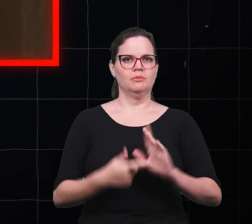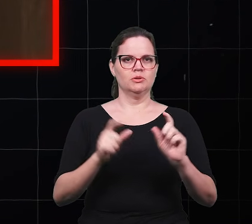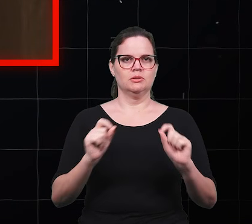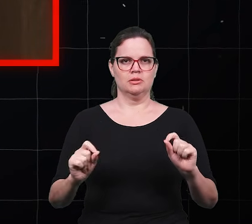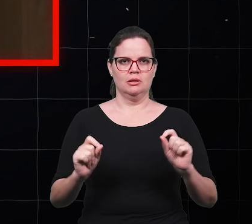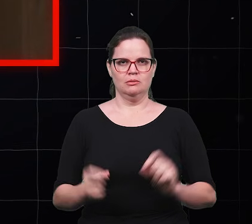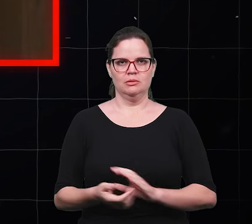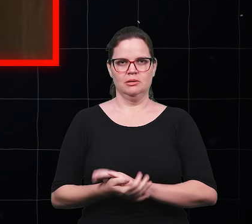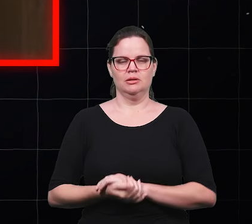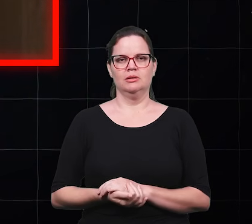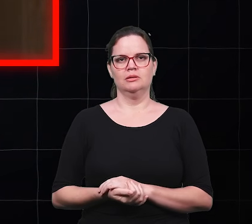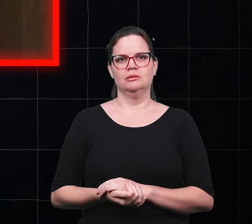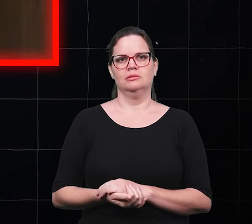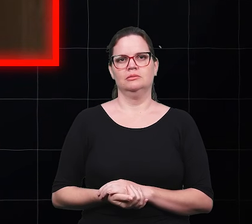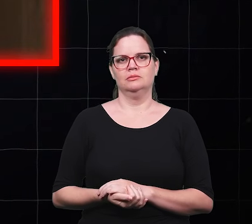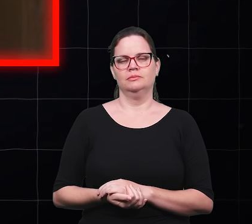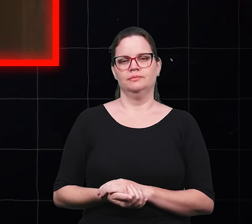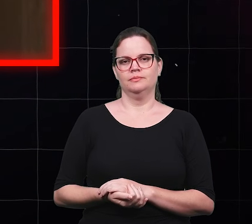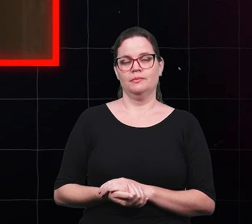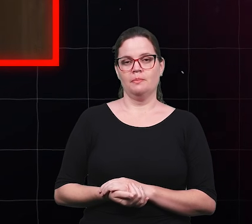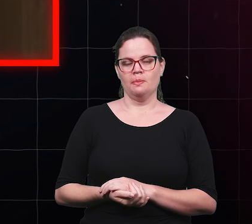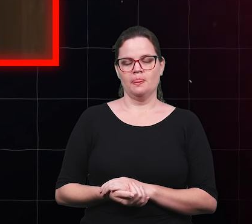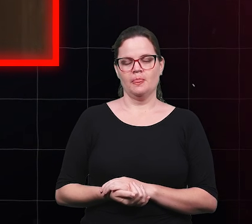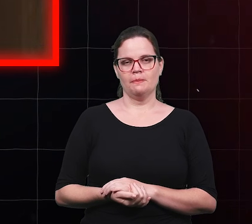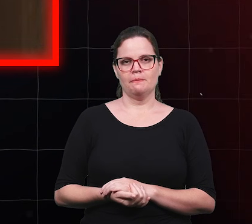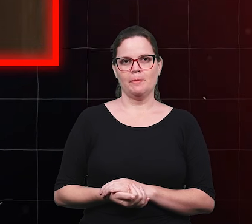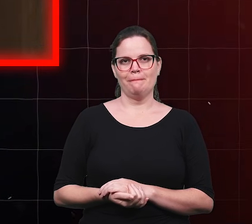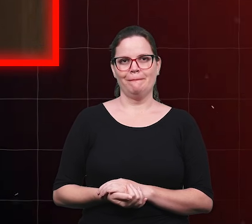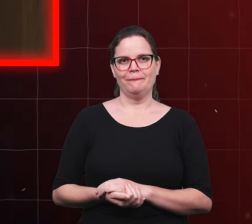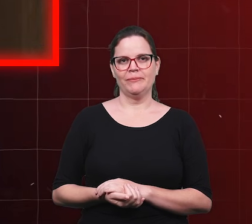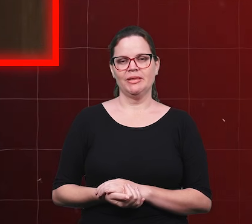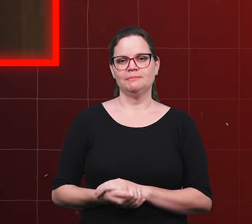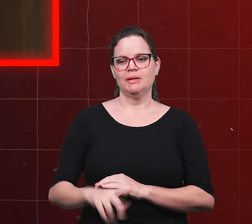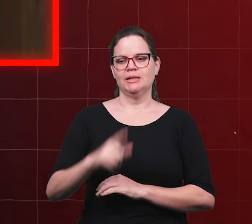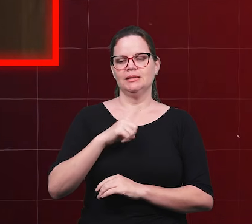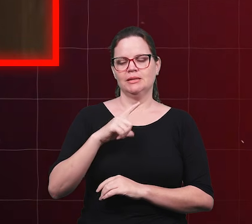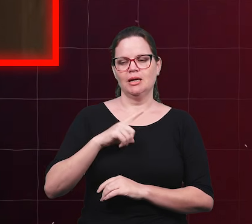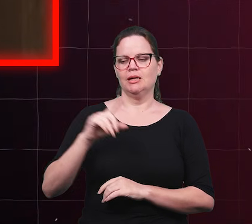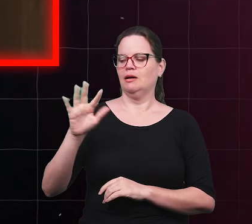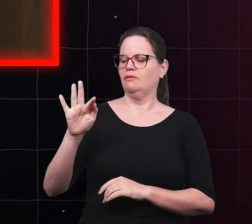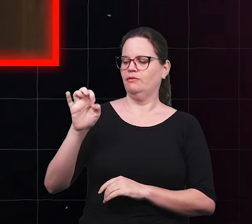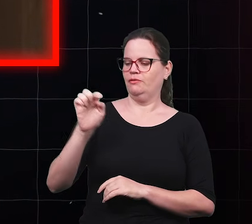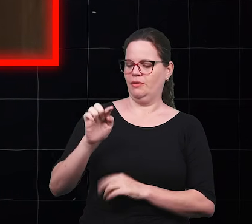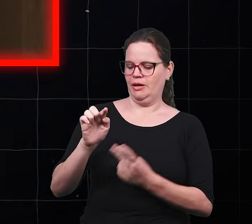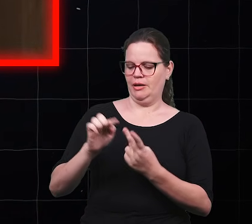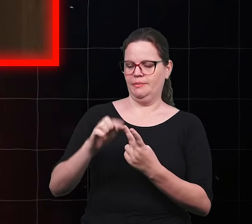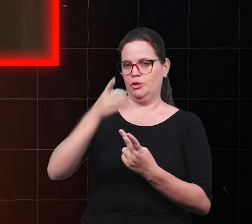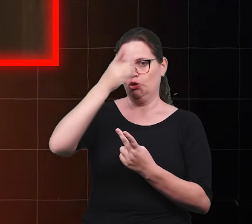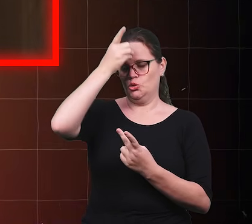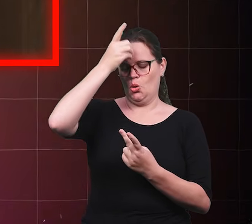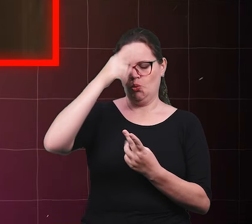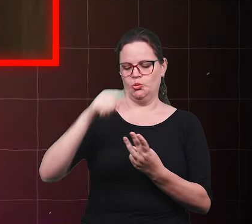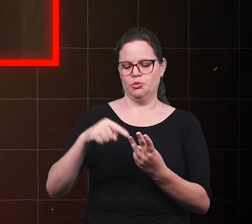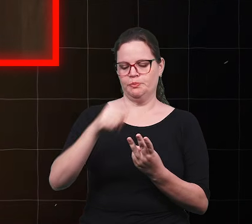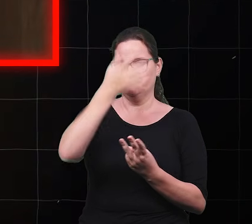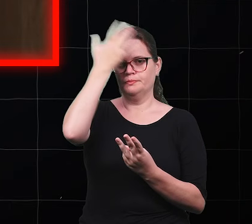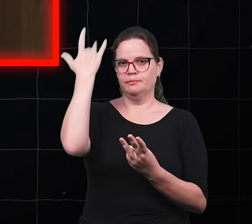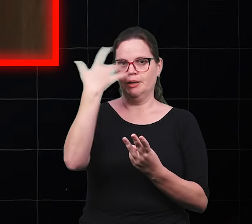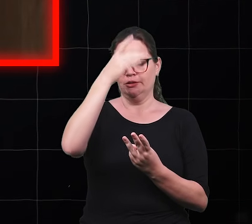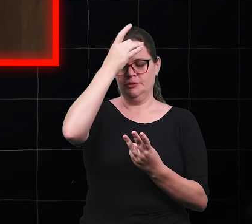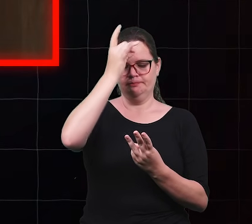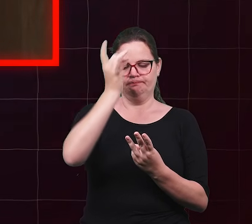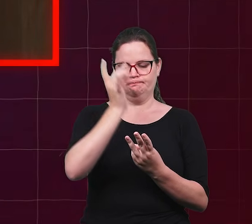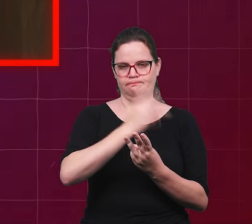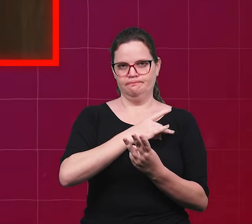a partir do momento em que a fé, os dons espirituais, o batismo com o Espírito